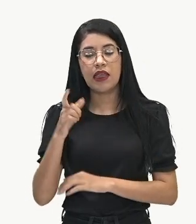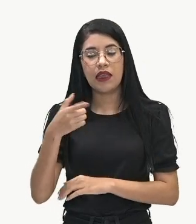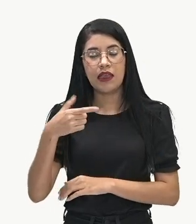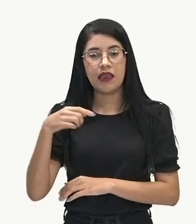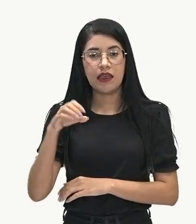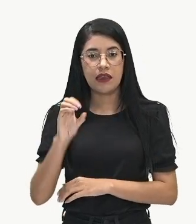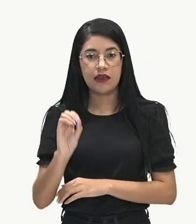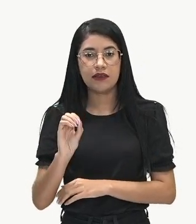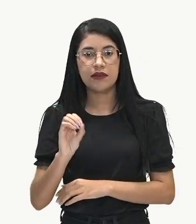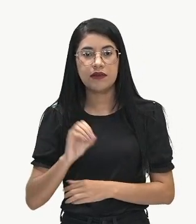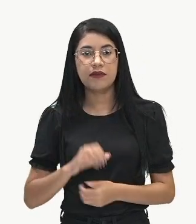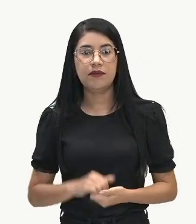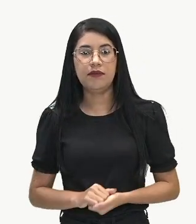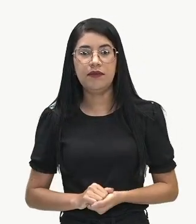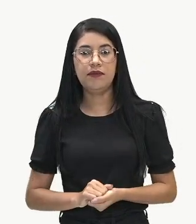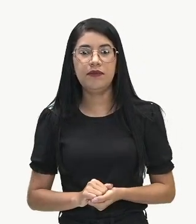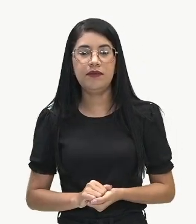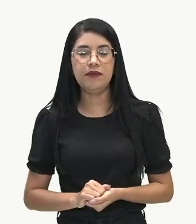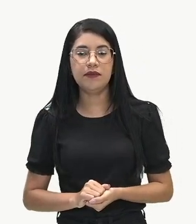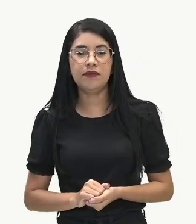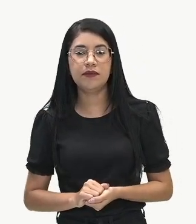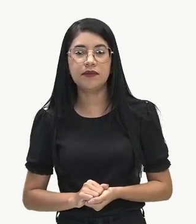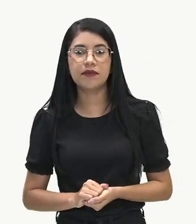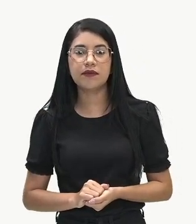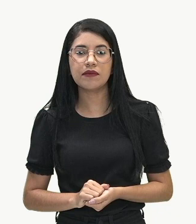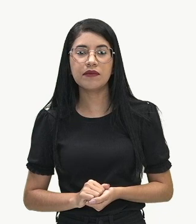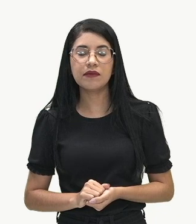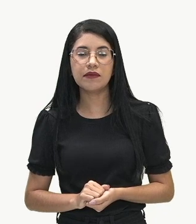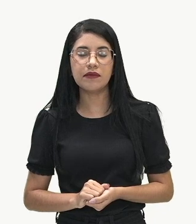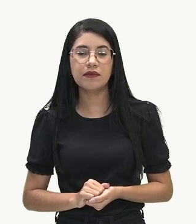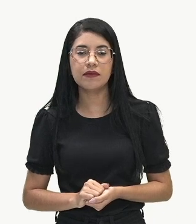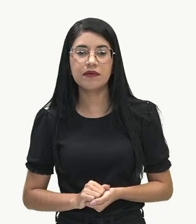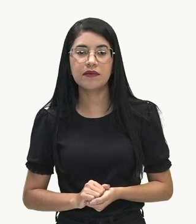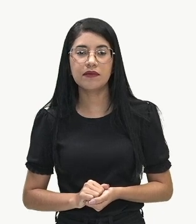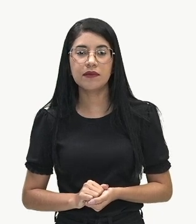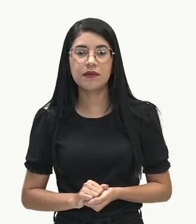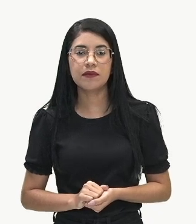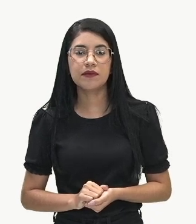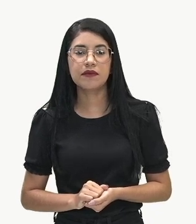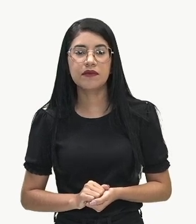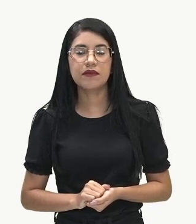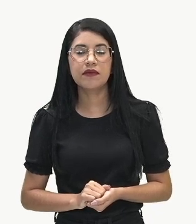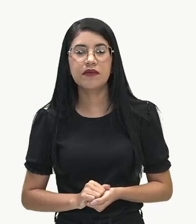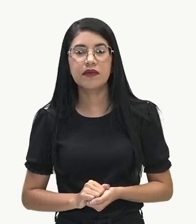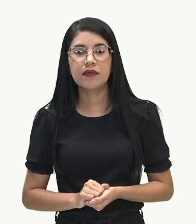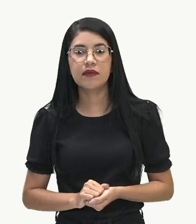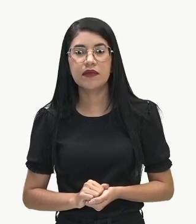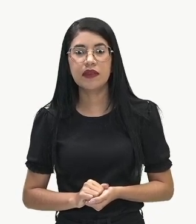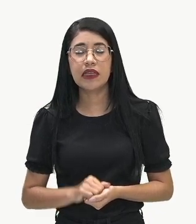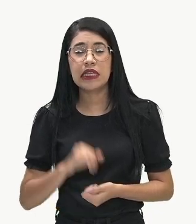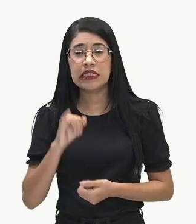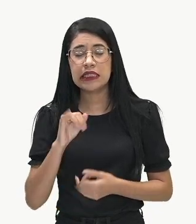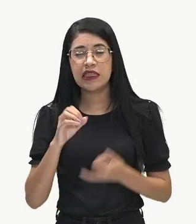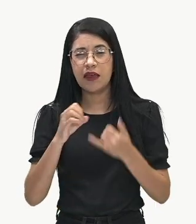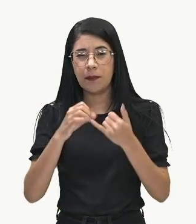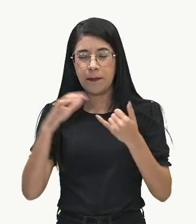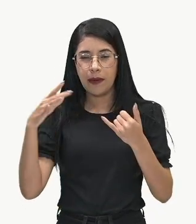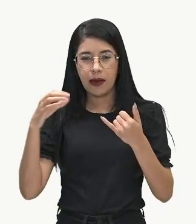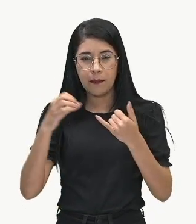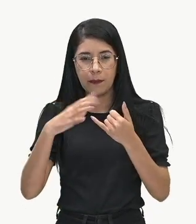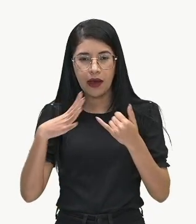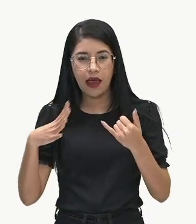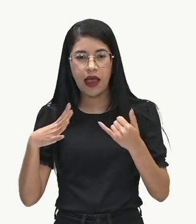exotérmico, tá? Exotérmico. Ok. Se é exotérmico e eu for fazer